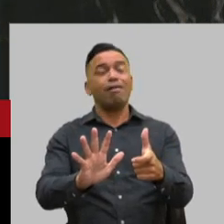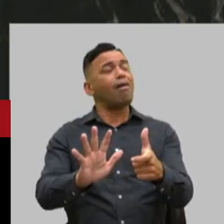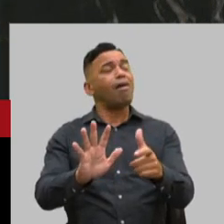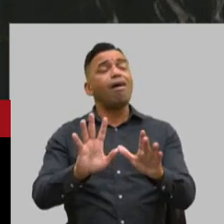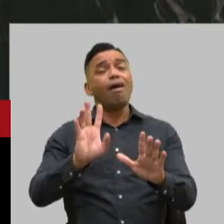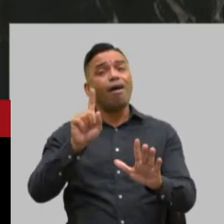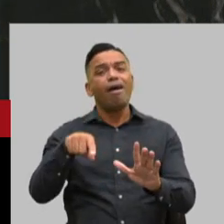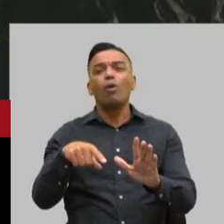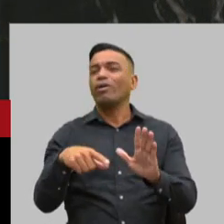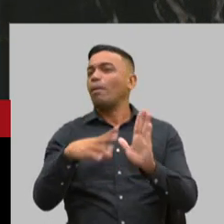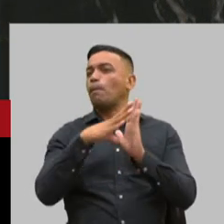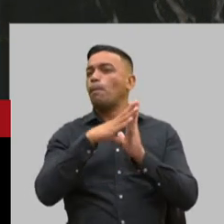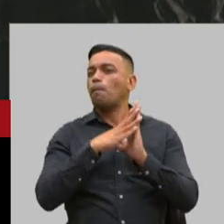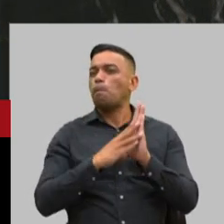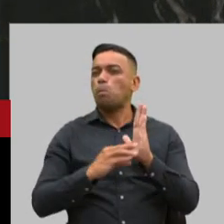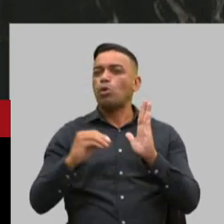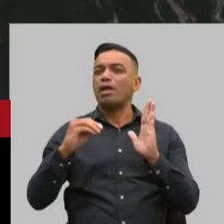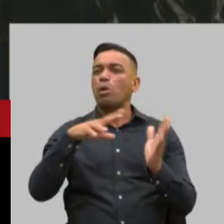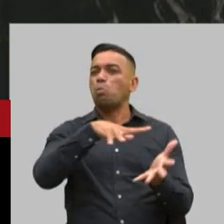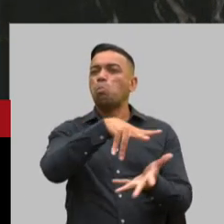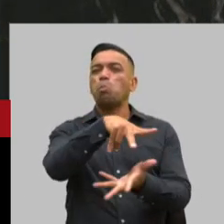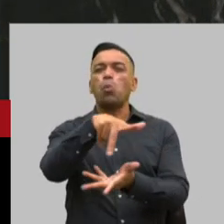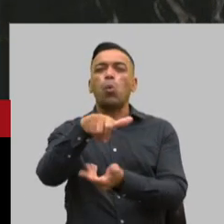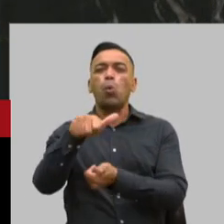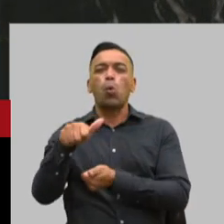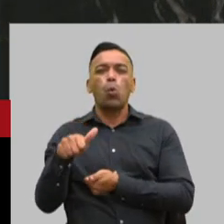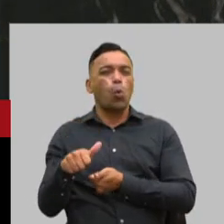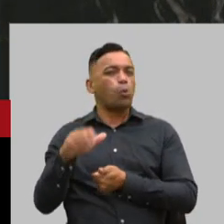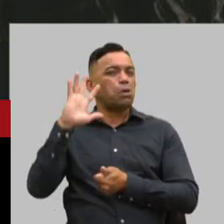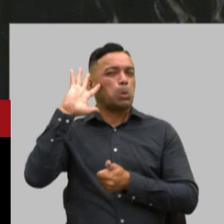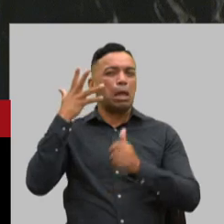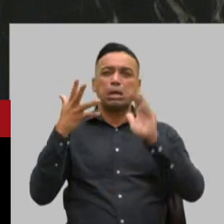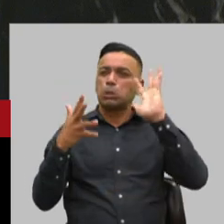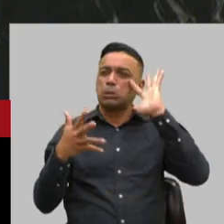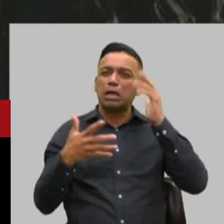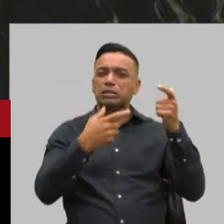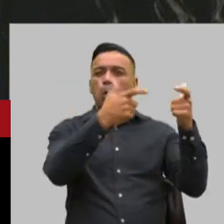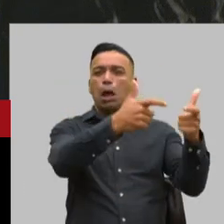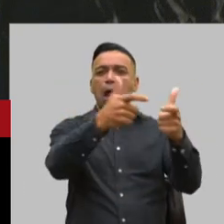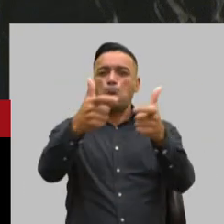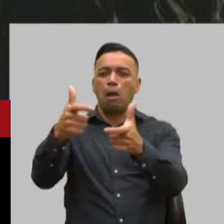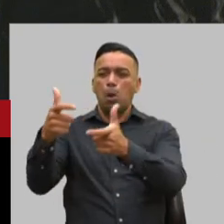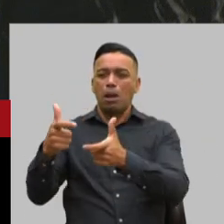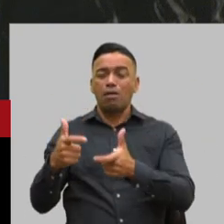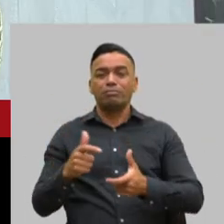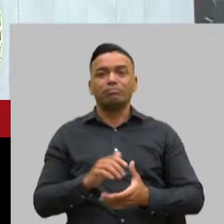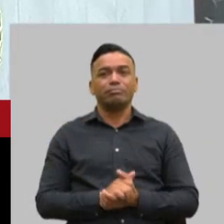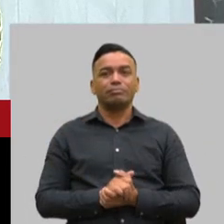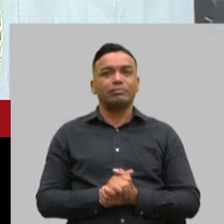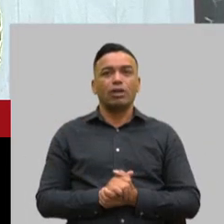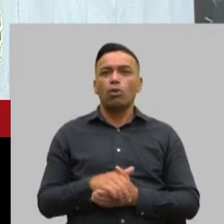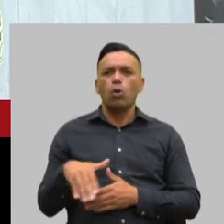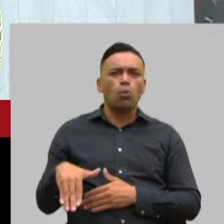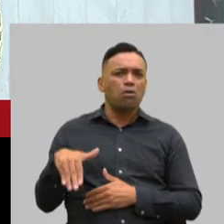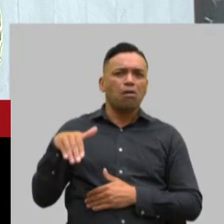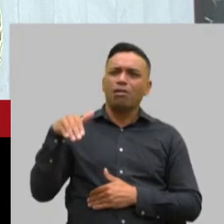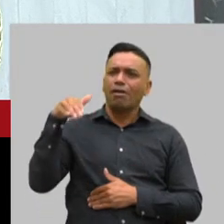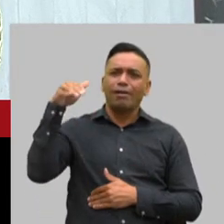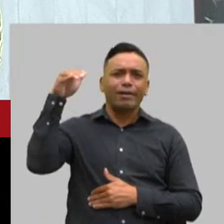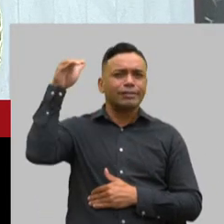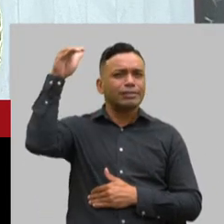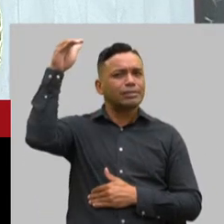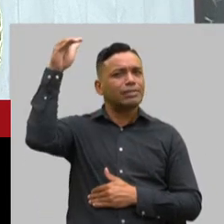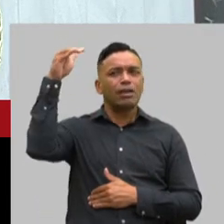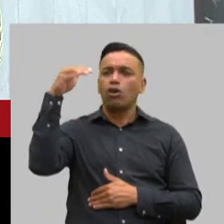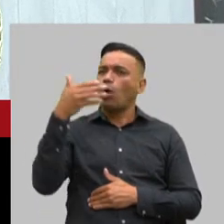um modelo global. E eu cresci, não abro mão dessa minha